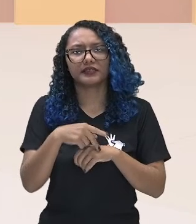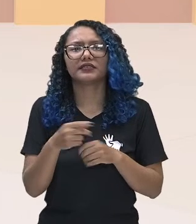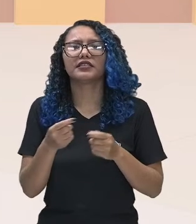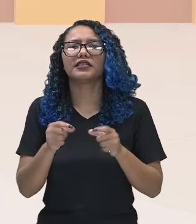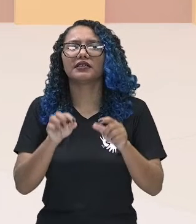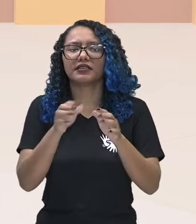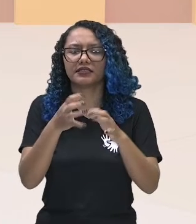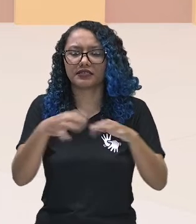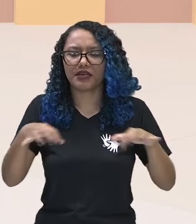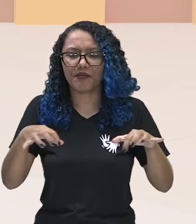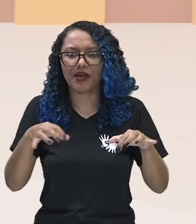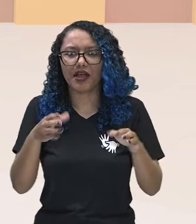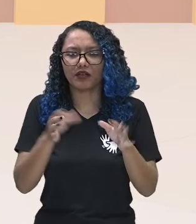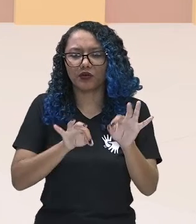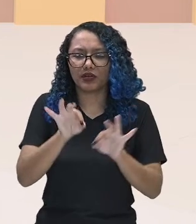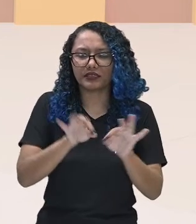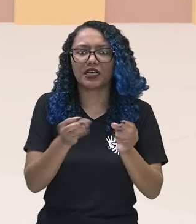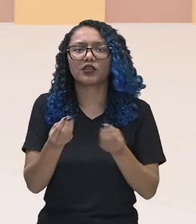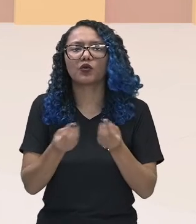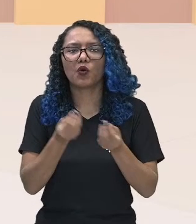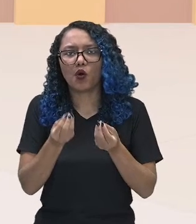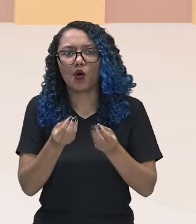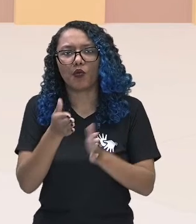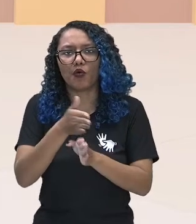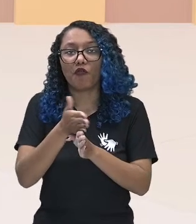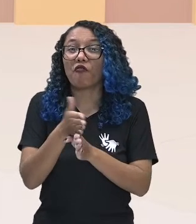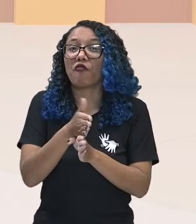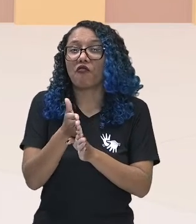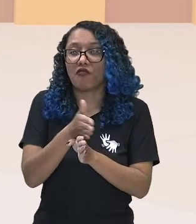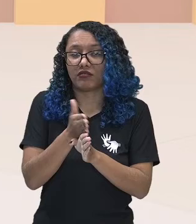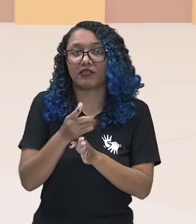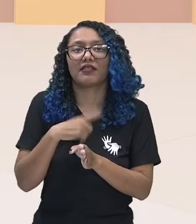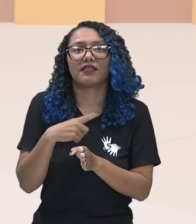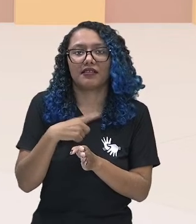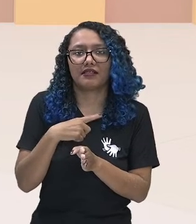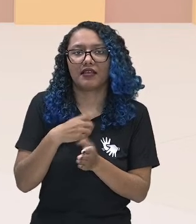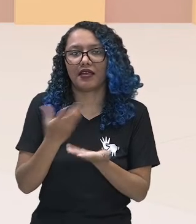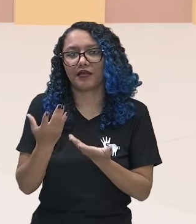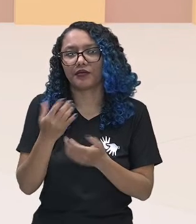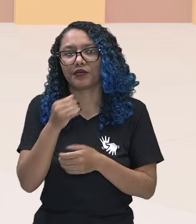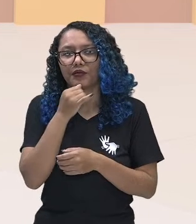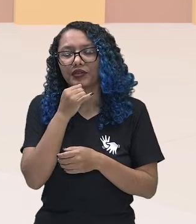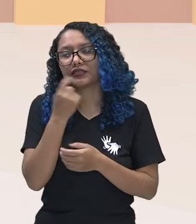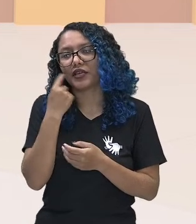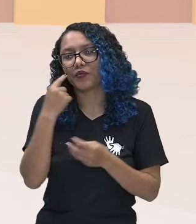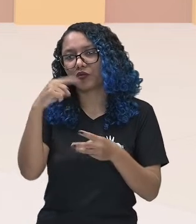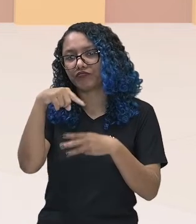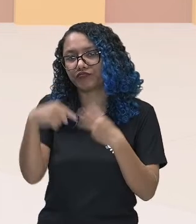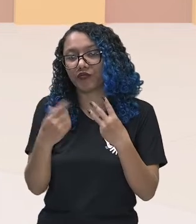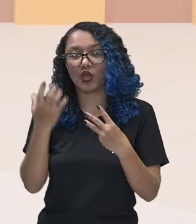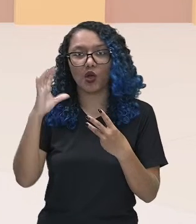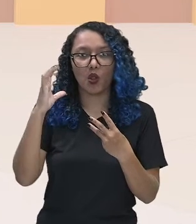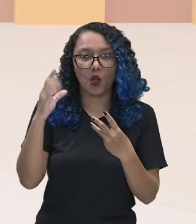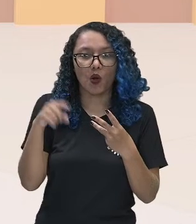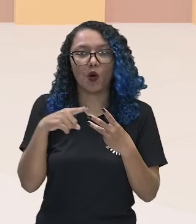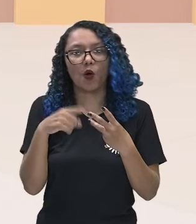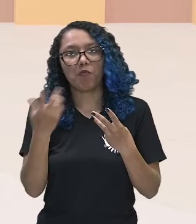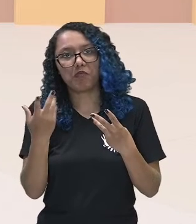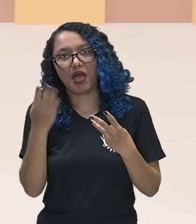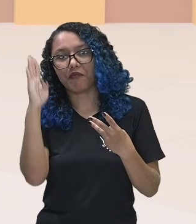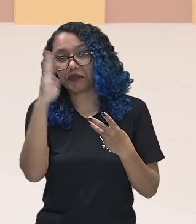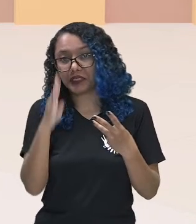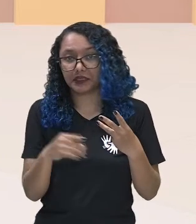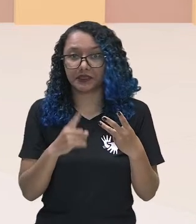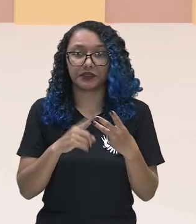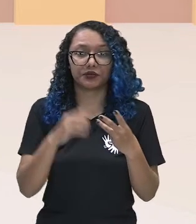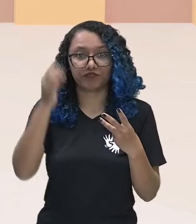onde o estado ele exerce ali a sua soberania, né? Aqui eu coloquei, olha, a tríplice fronteira, né? Como Colômbia, Brasil e Peru,